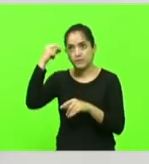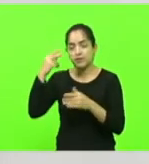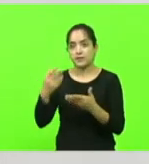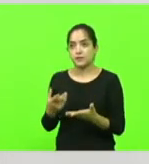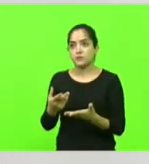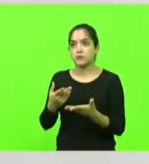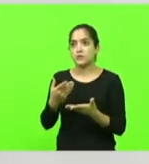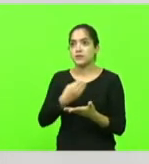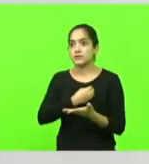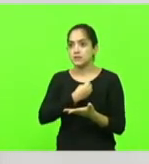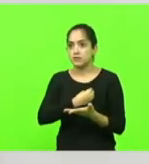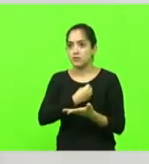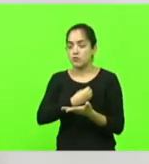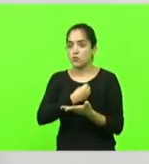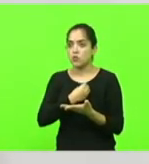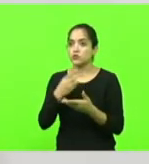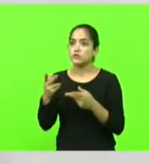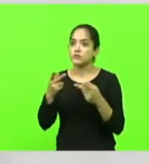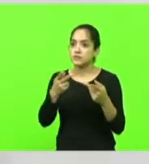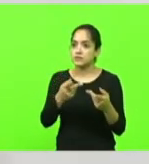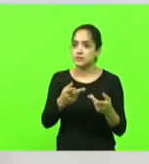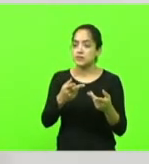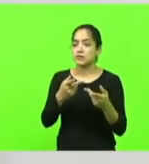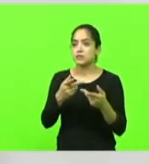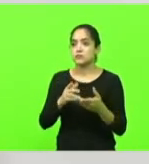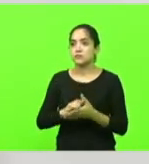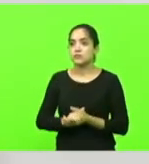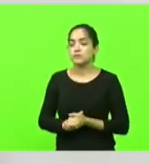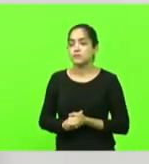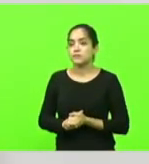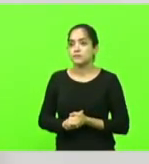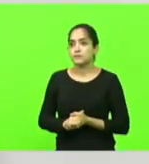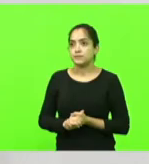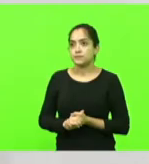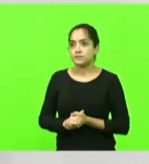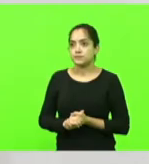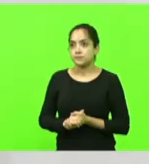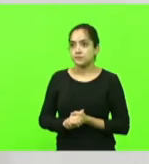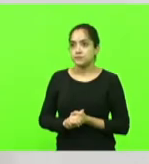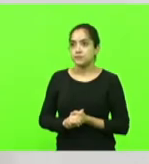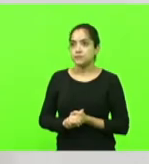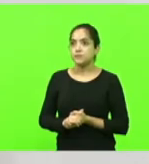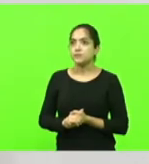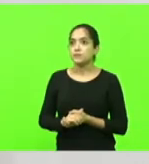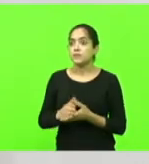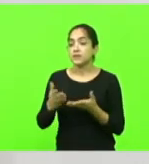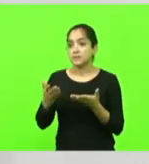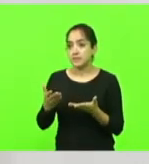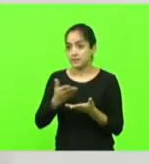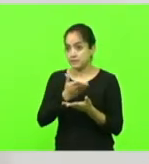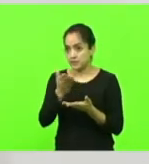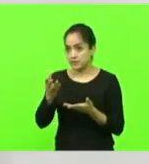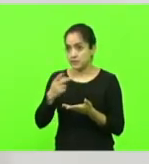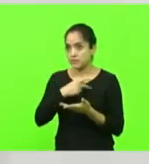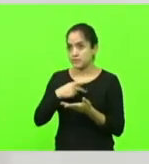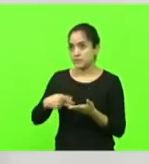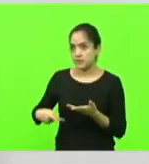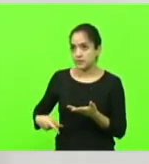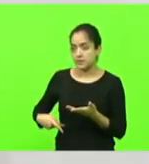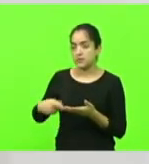estavam aí também prestigiando os trabalhos dessa casa. Bem, senhor presidente, colegas deputados e